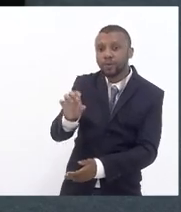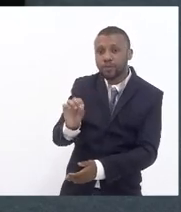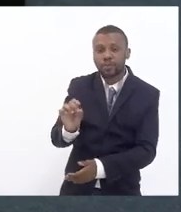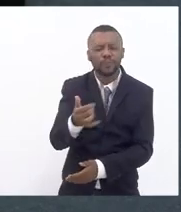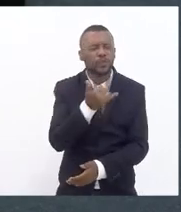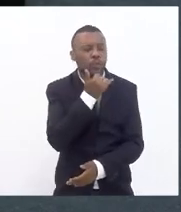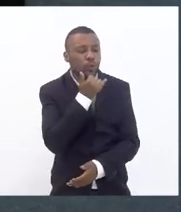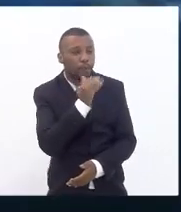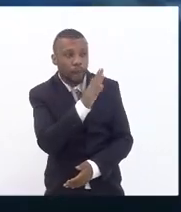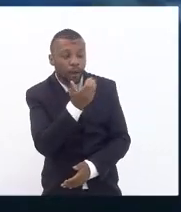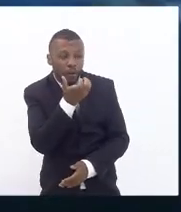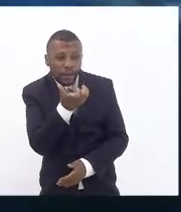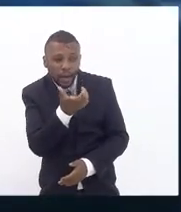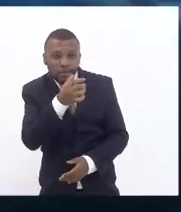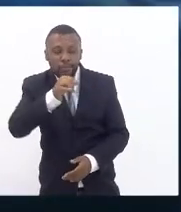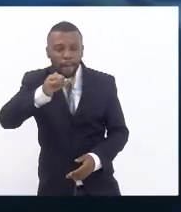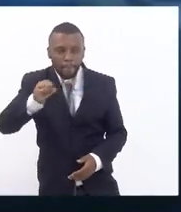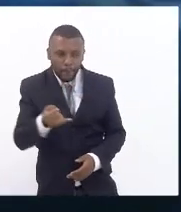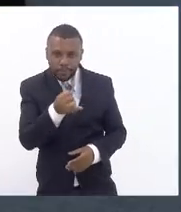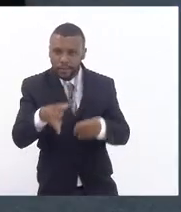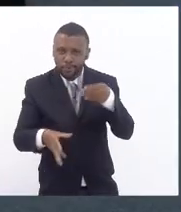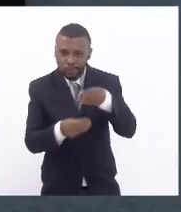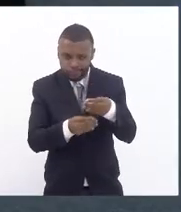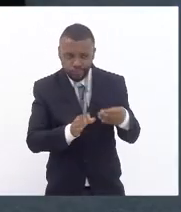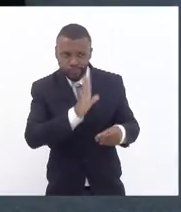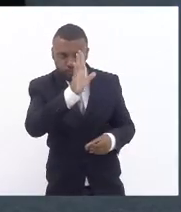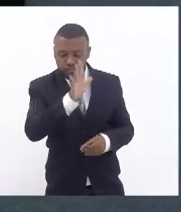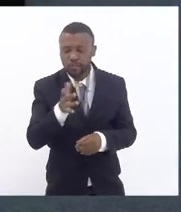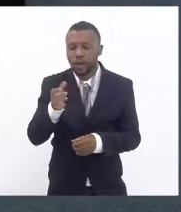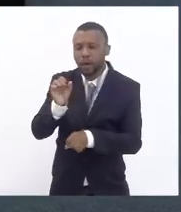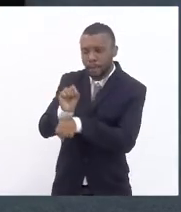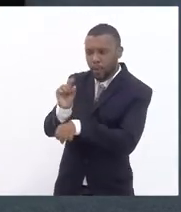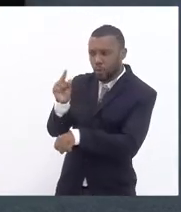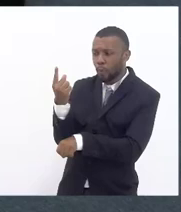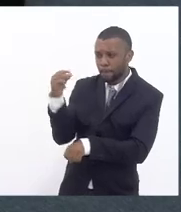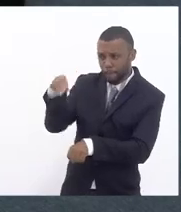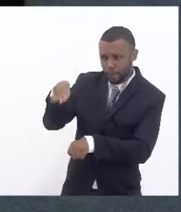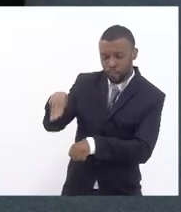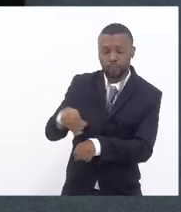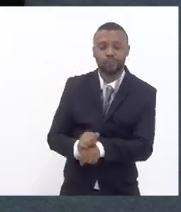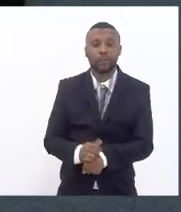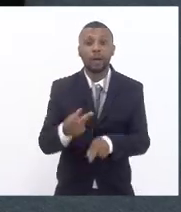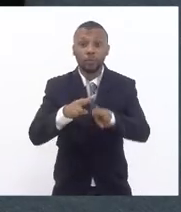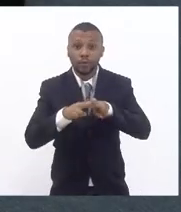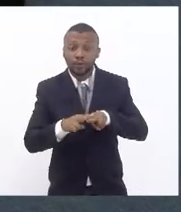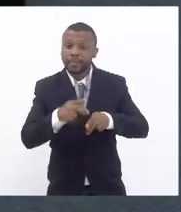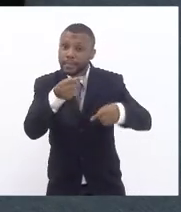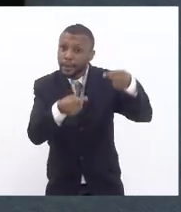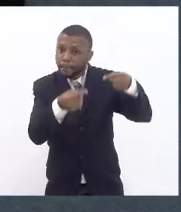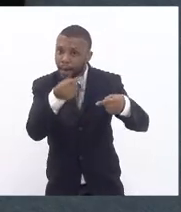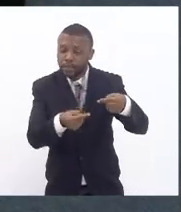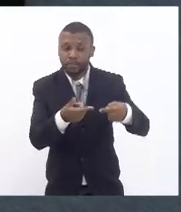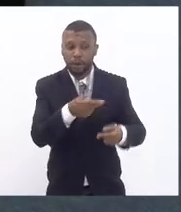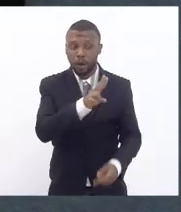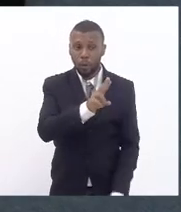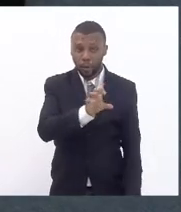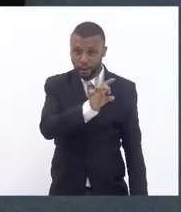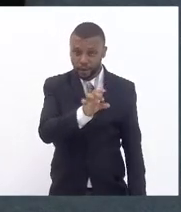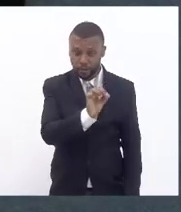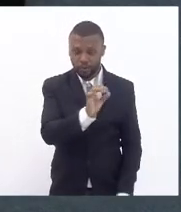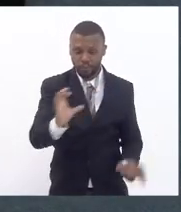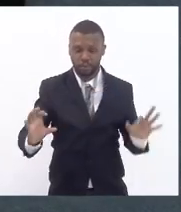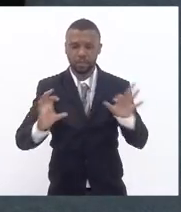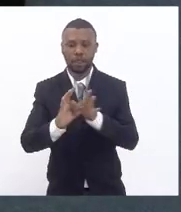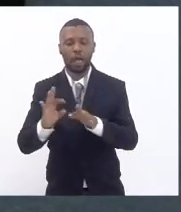me concede um pequeno à parte. Concedo sim, só um minuto. Por isso esse debate da incorporação é tão importante e eu aproveito aqui a presença do líder do